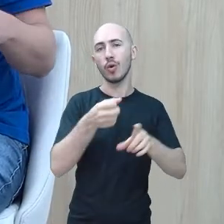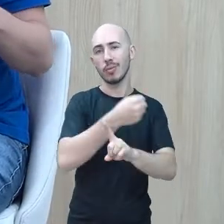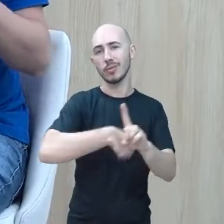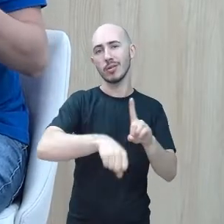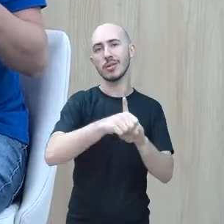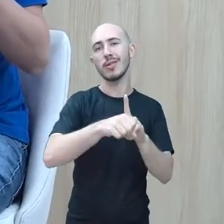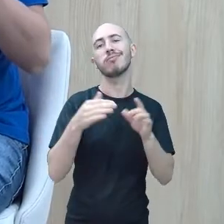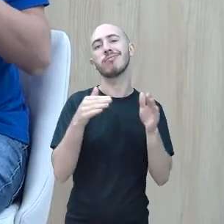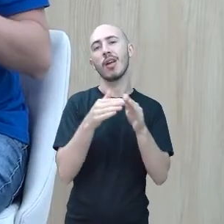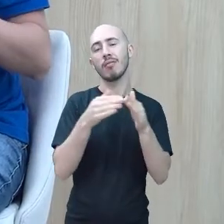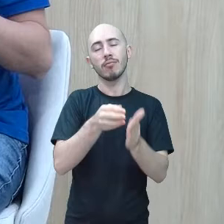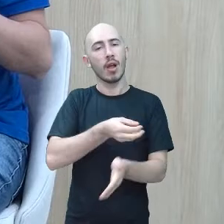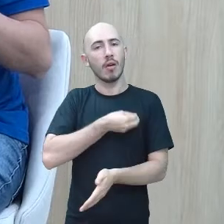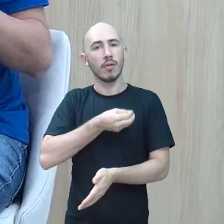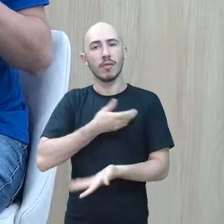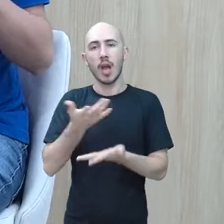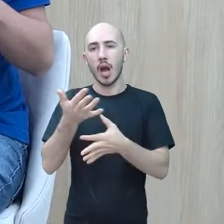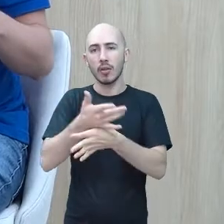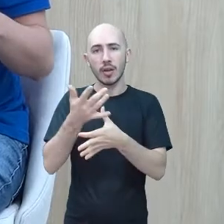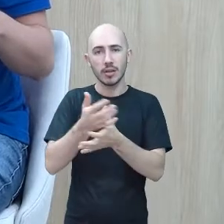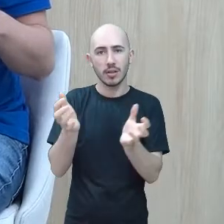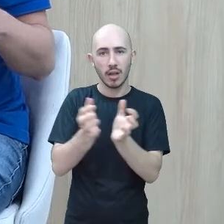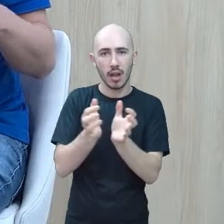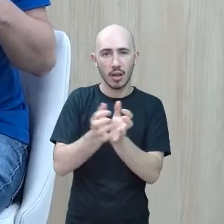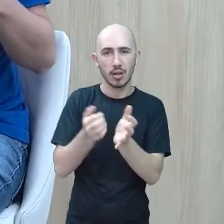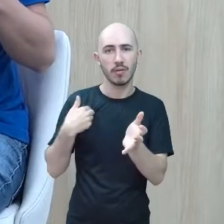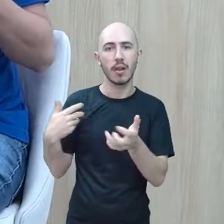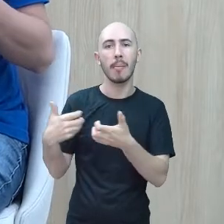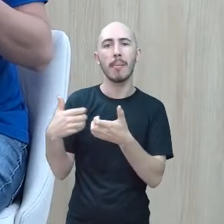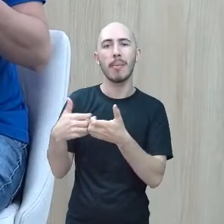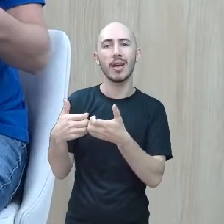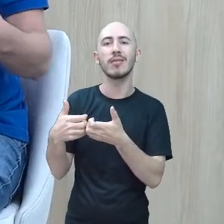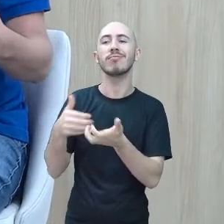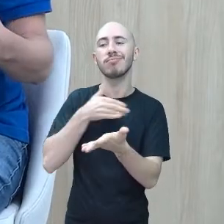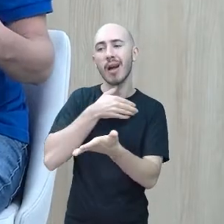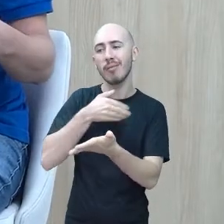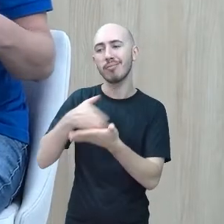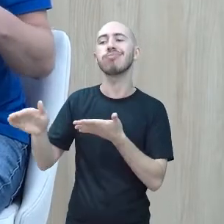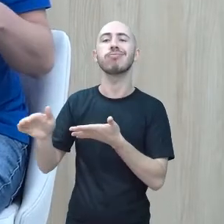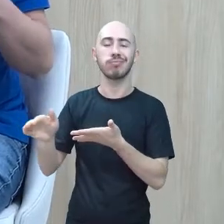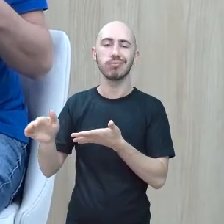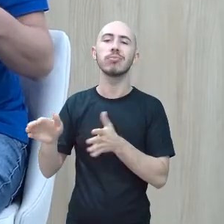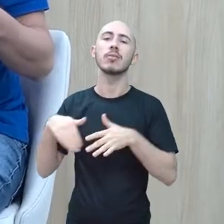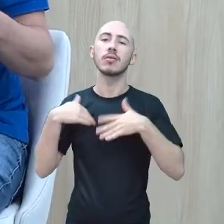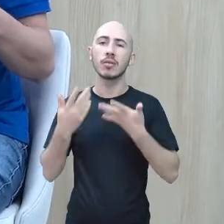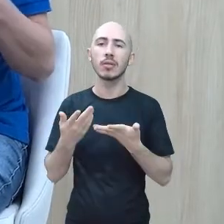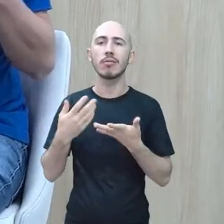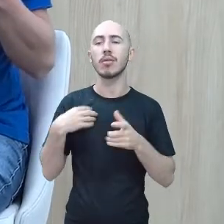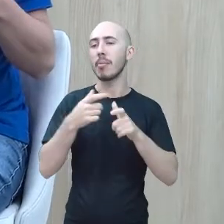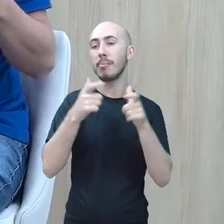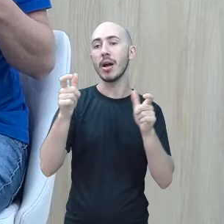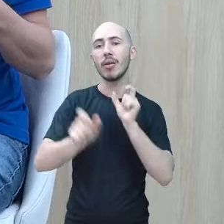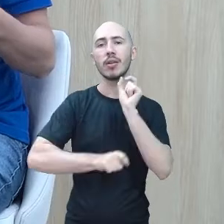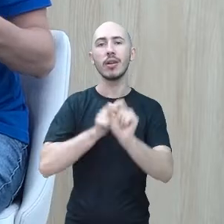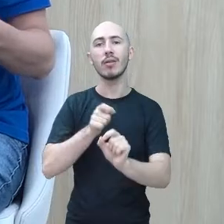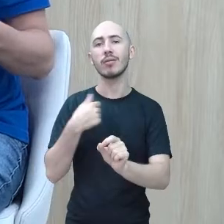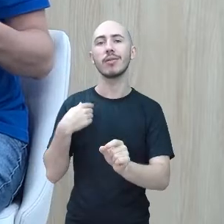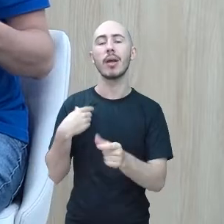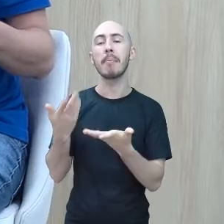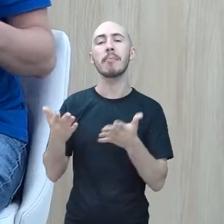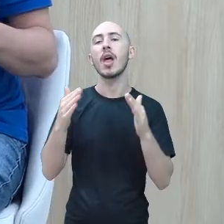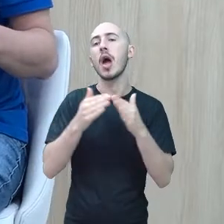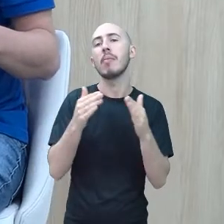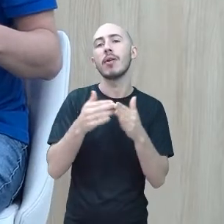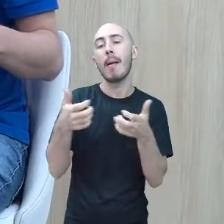vivia no bairro do atual Recife, próximo à zona portuária, foi praticamente expulsa do bairro e muitas delas foram para as áreas